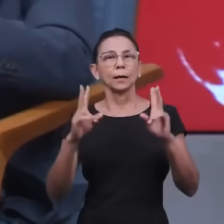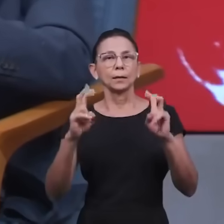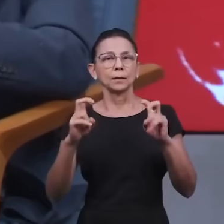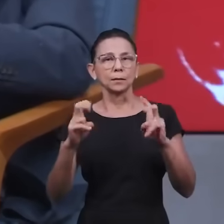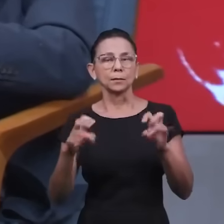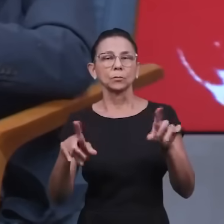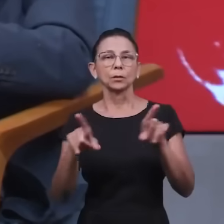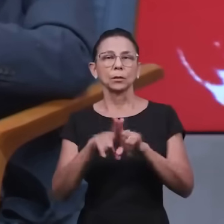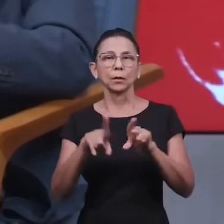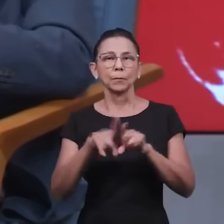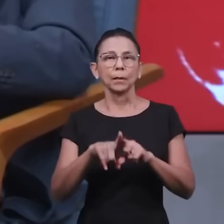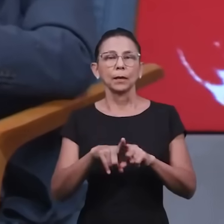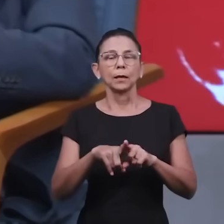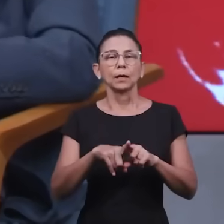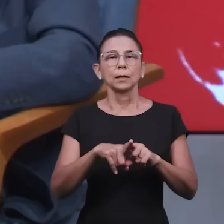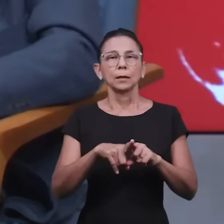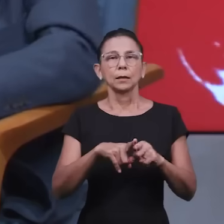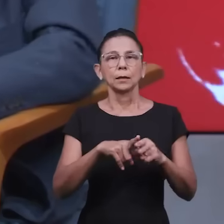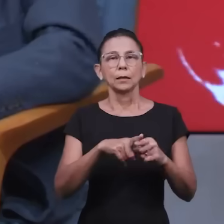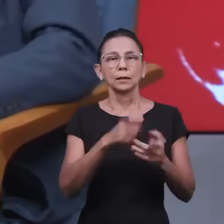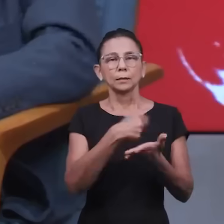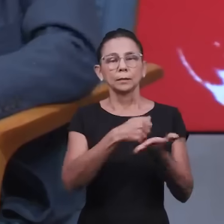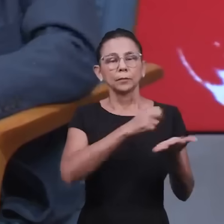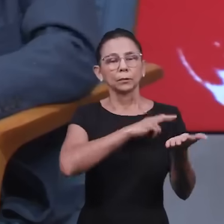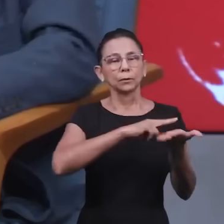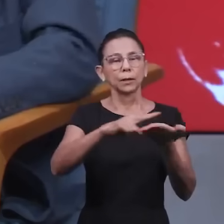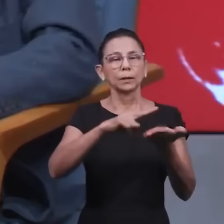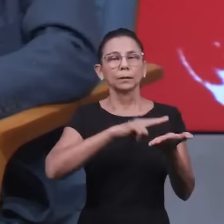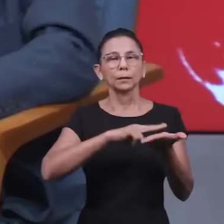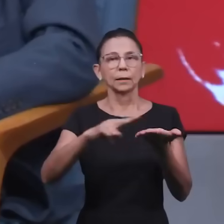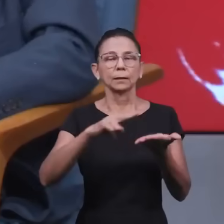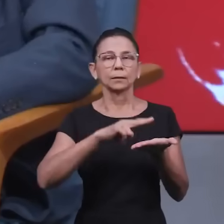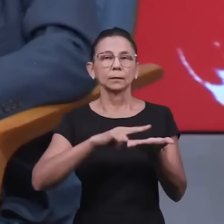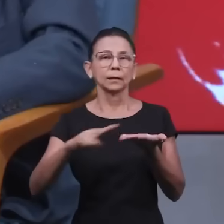esse assunto, escrevendo aos Efésios, quando ele usa